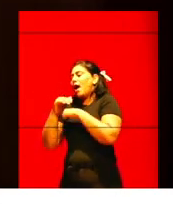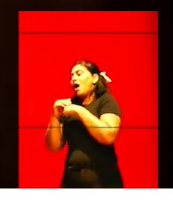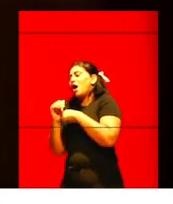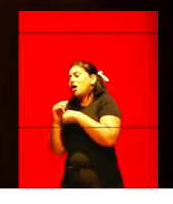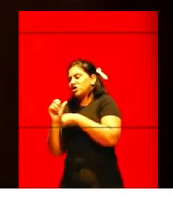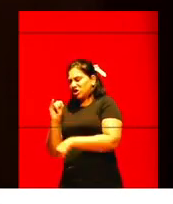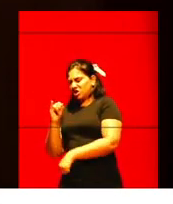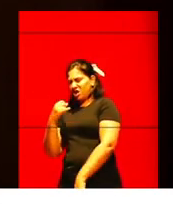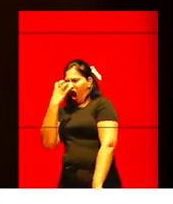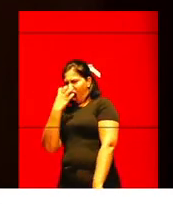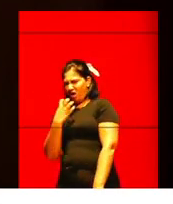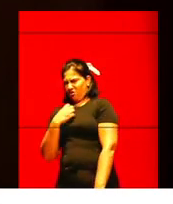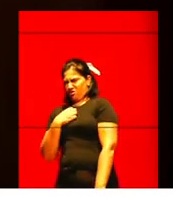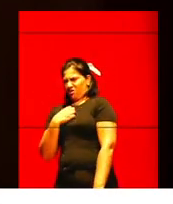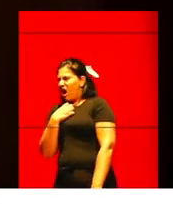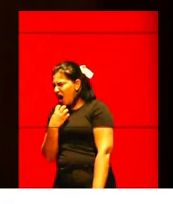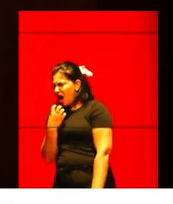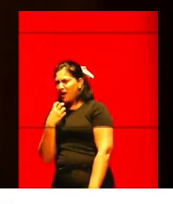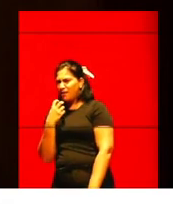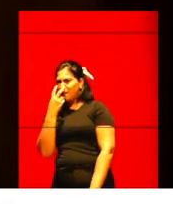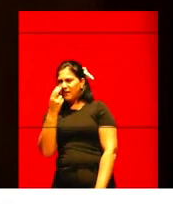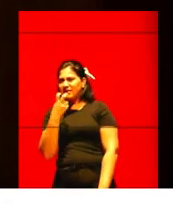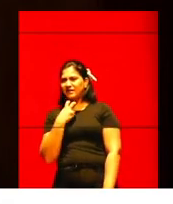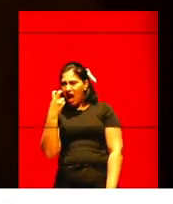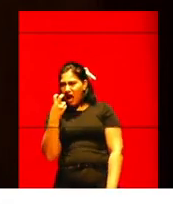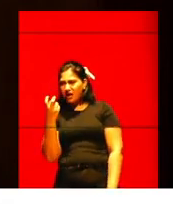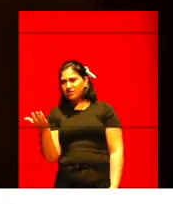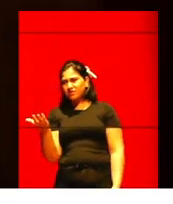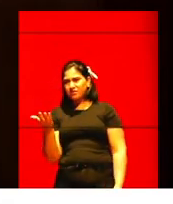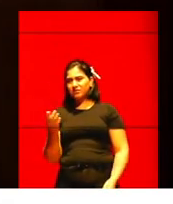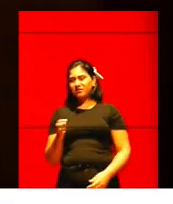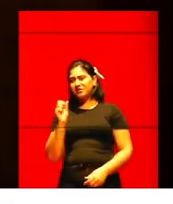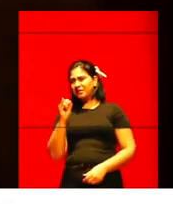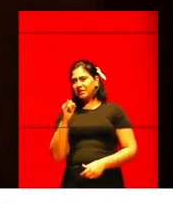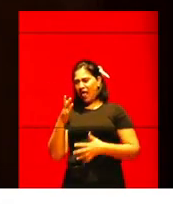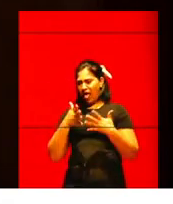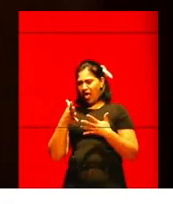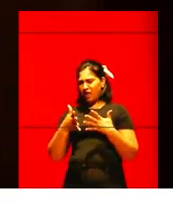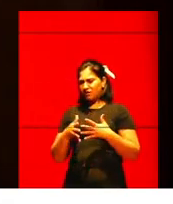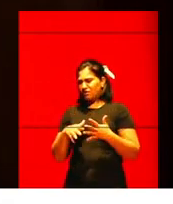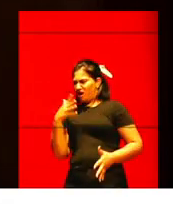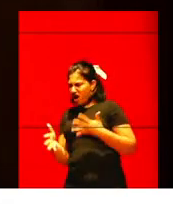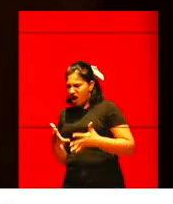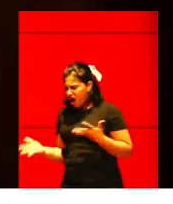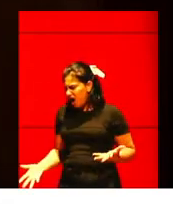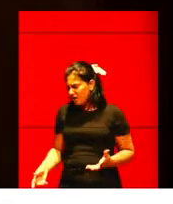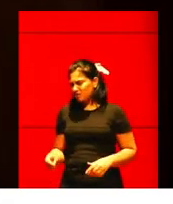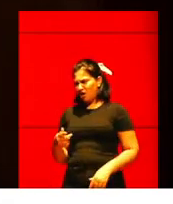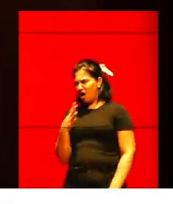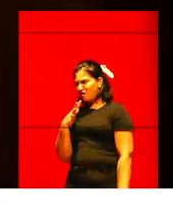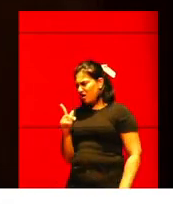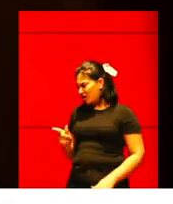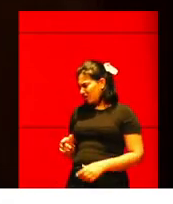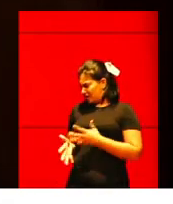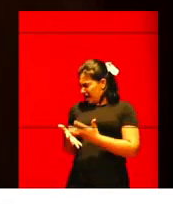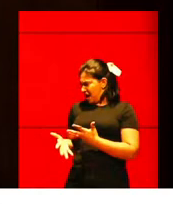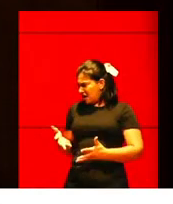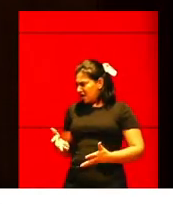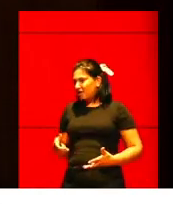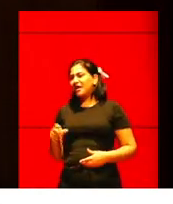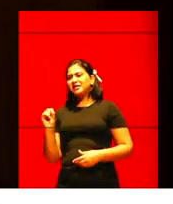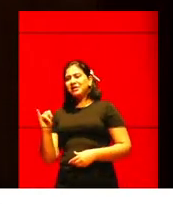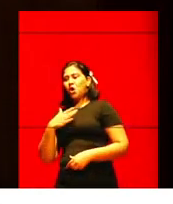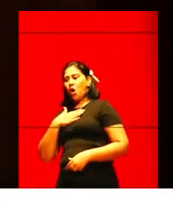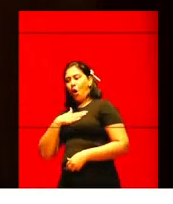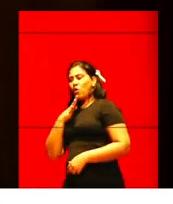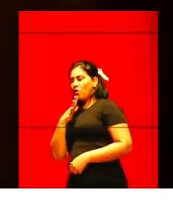Assim? Ei, sai daqui. A cachorra vai ficar, sai. Não vem. Entona a voz. Se é para convidar para